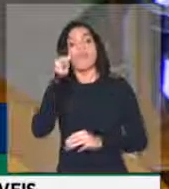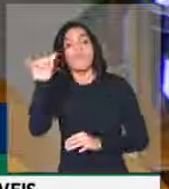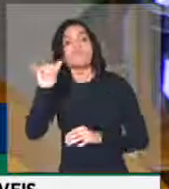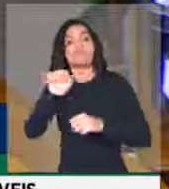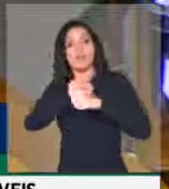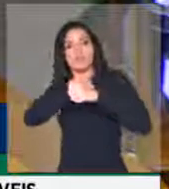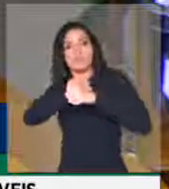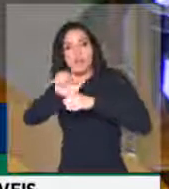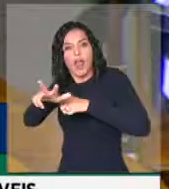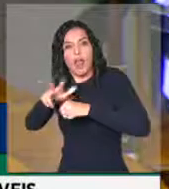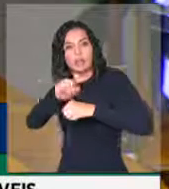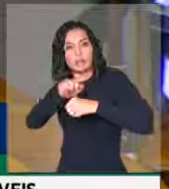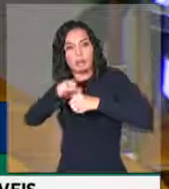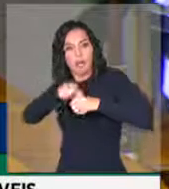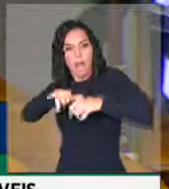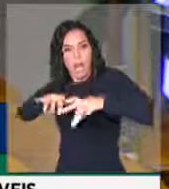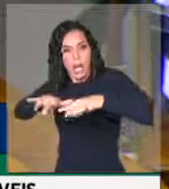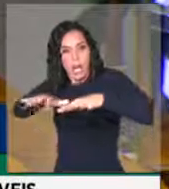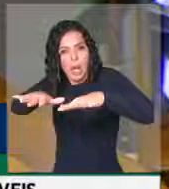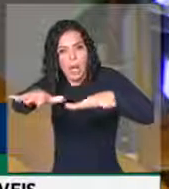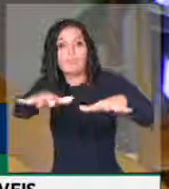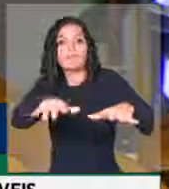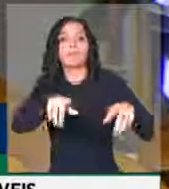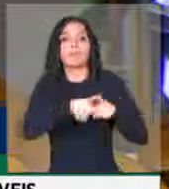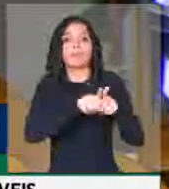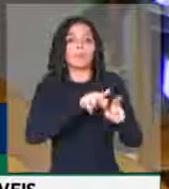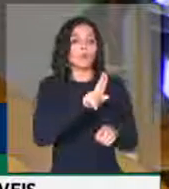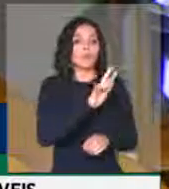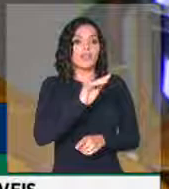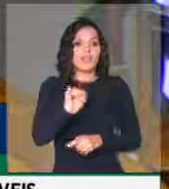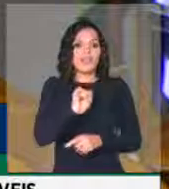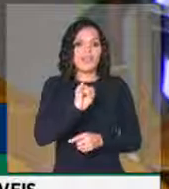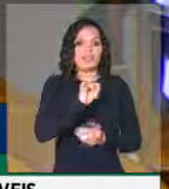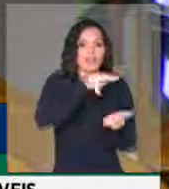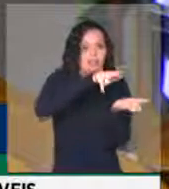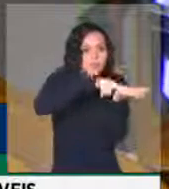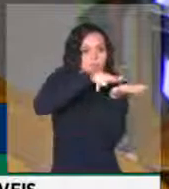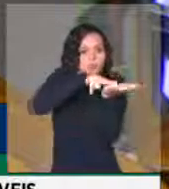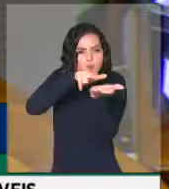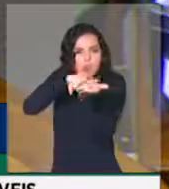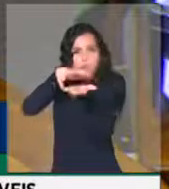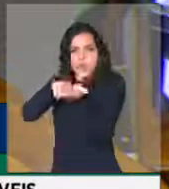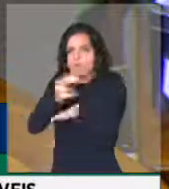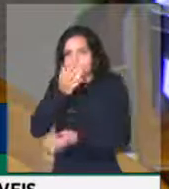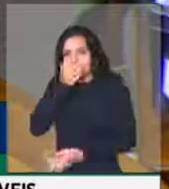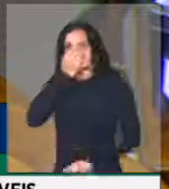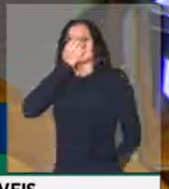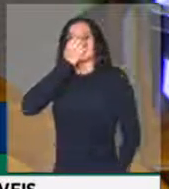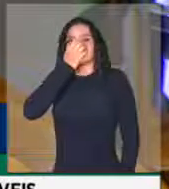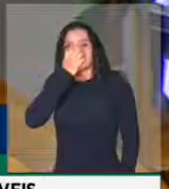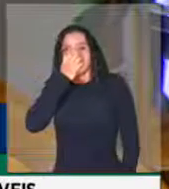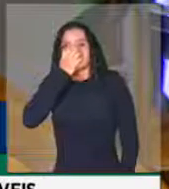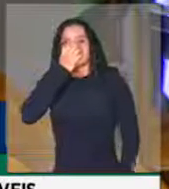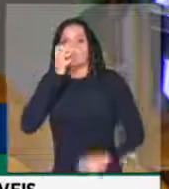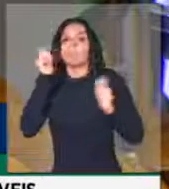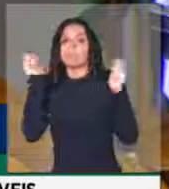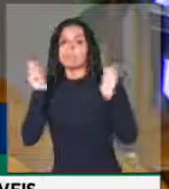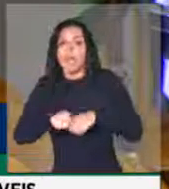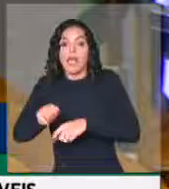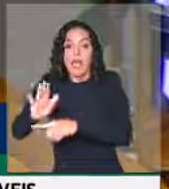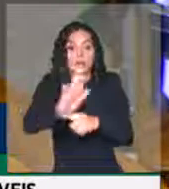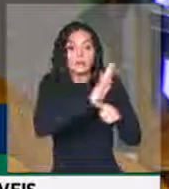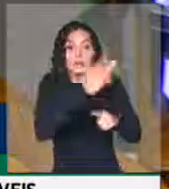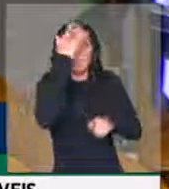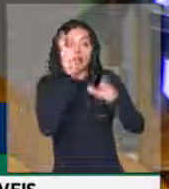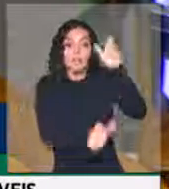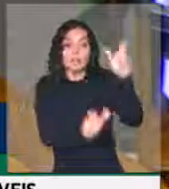possa atender com os leitos de UTI, respiradores, a população que vai sendo infectada. O que nós vimos